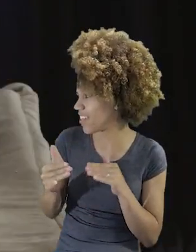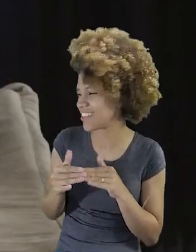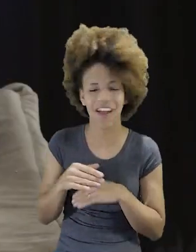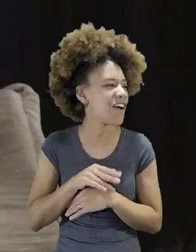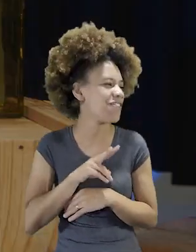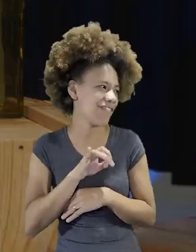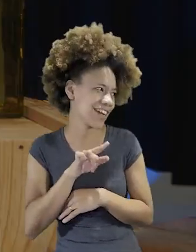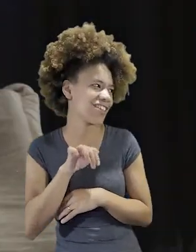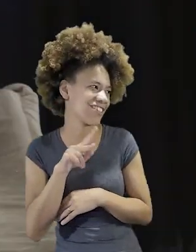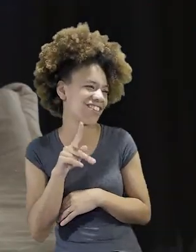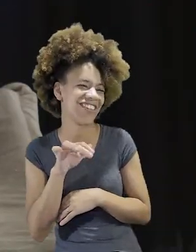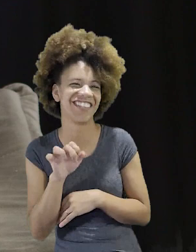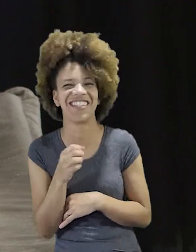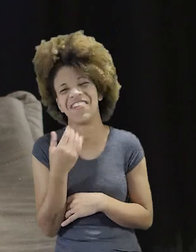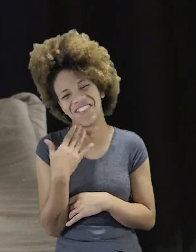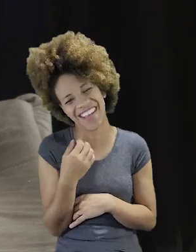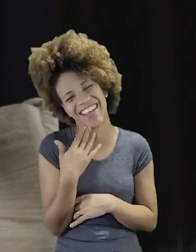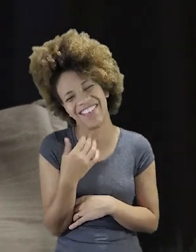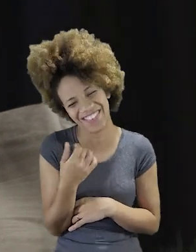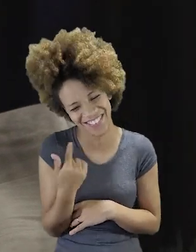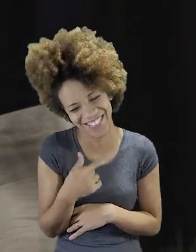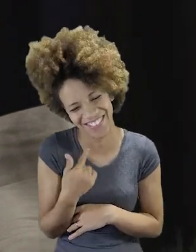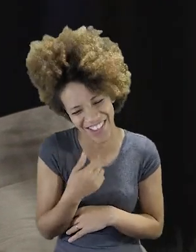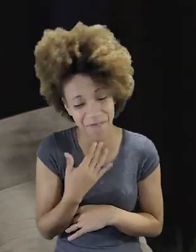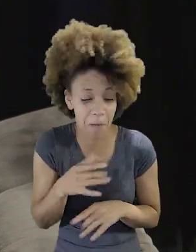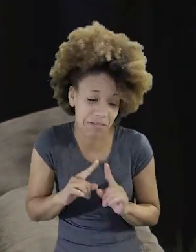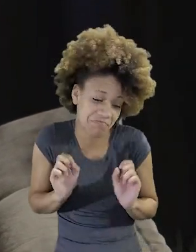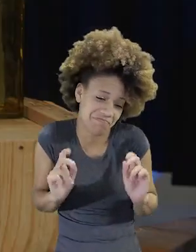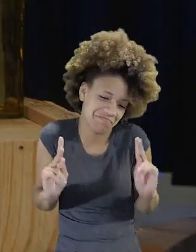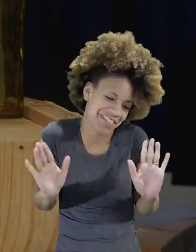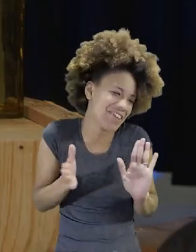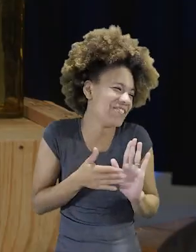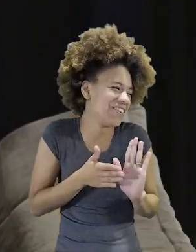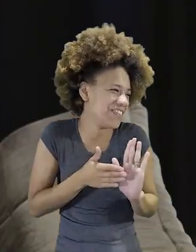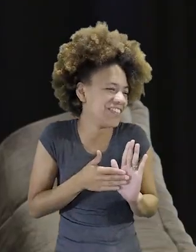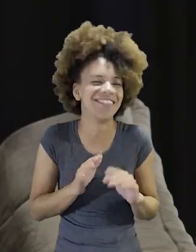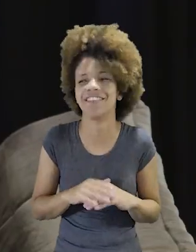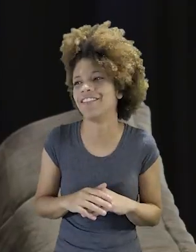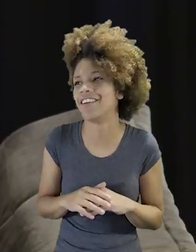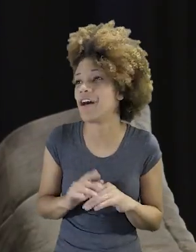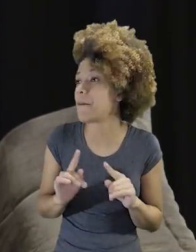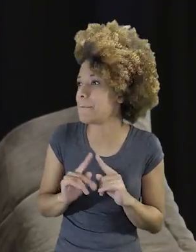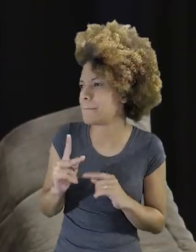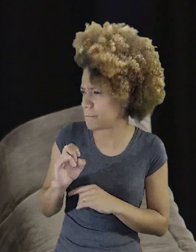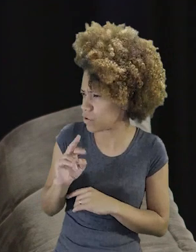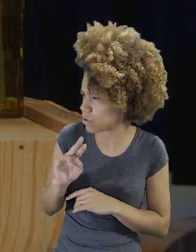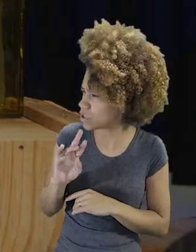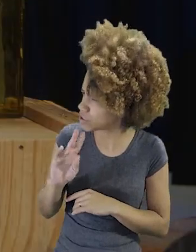falado isso eu falei cara essa piada é muito boa cara mas tudo bem eu acho que um propósito do